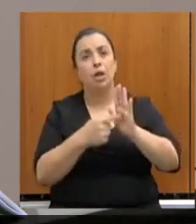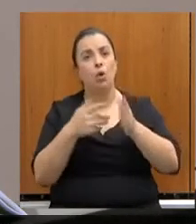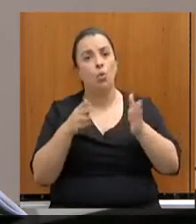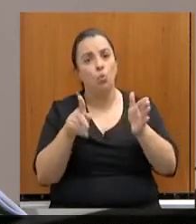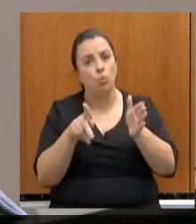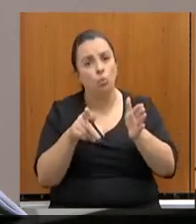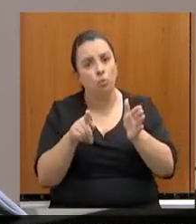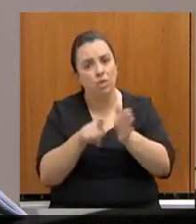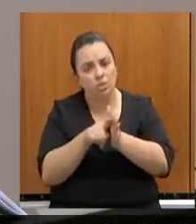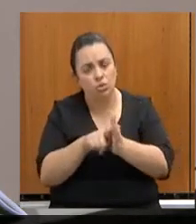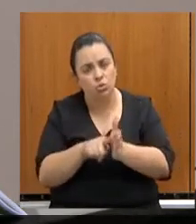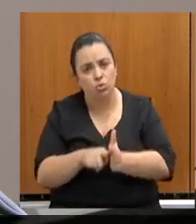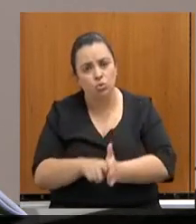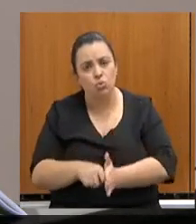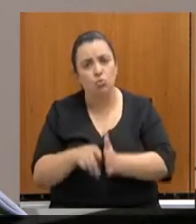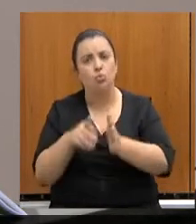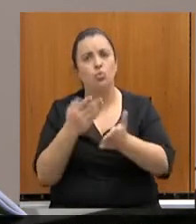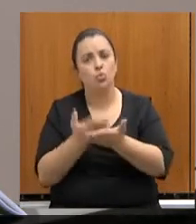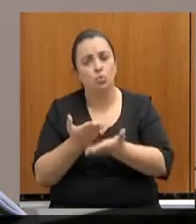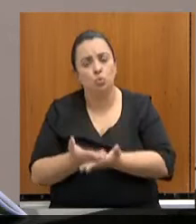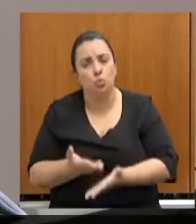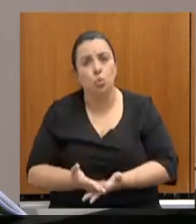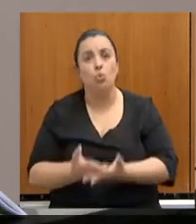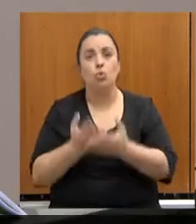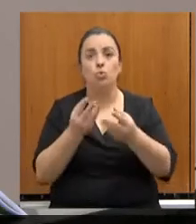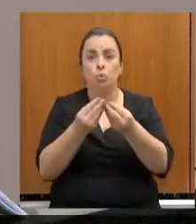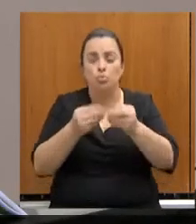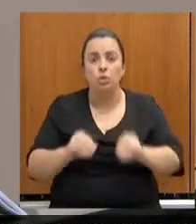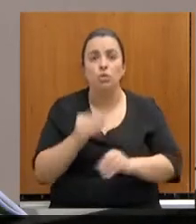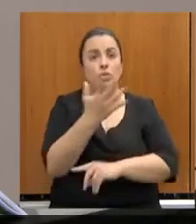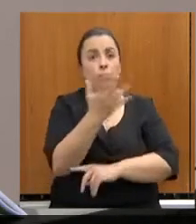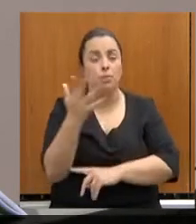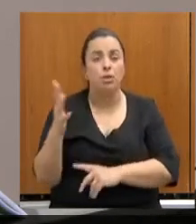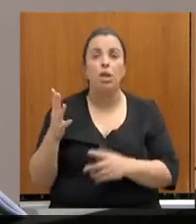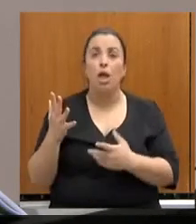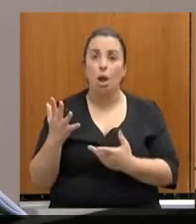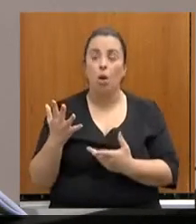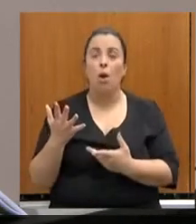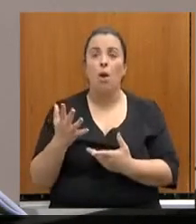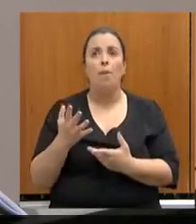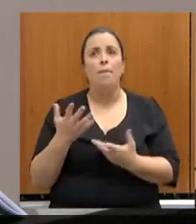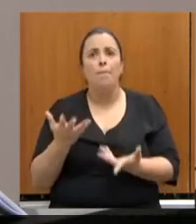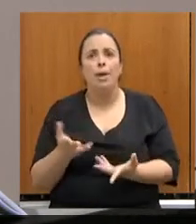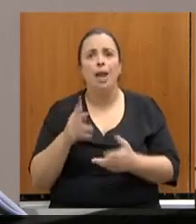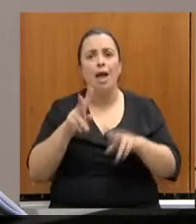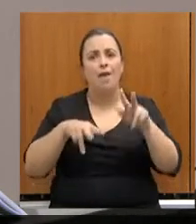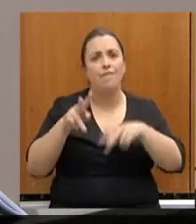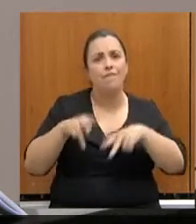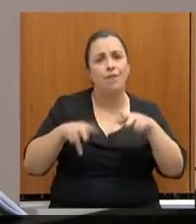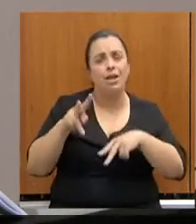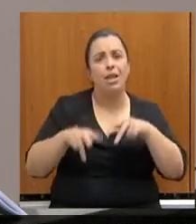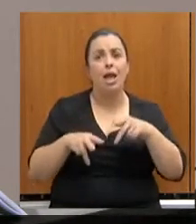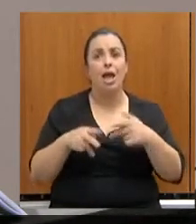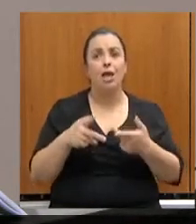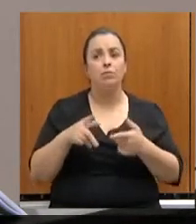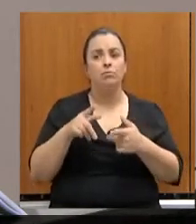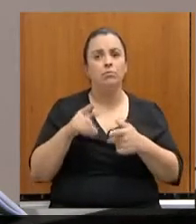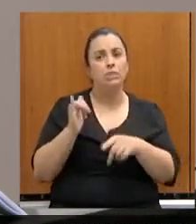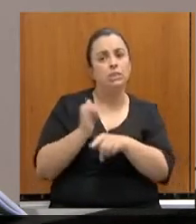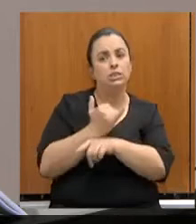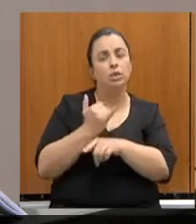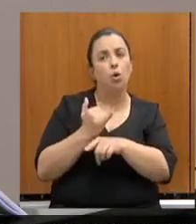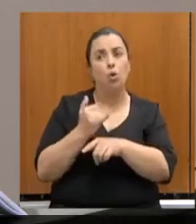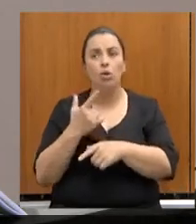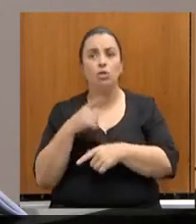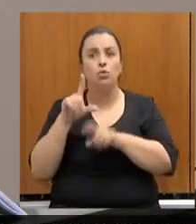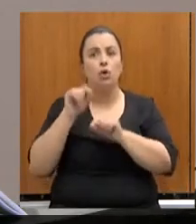e relatório de impacto ambiental para cada alternativa como condição para análise e seleção das alternativas o eia-rima